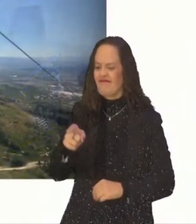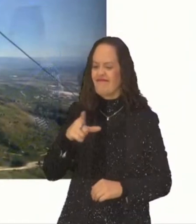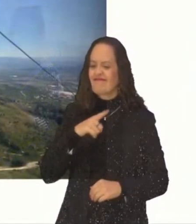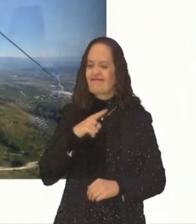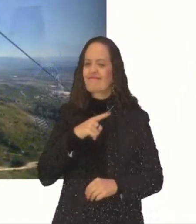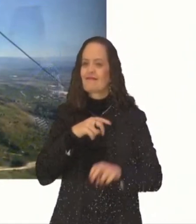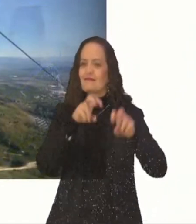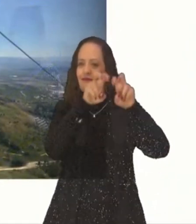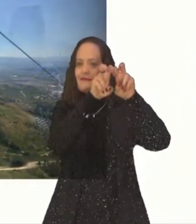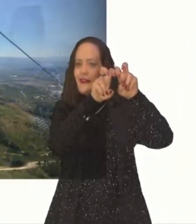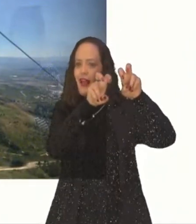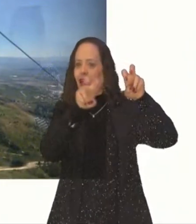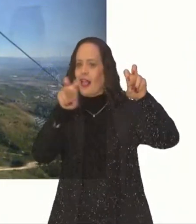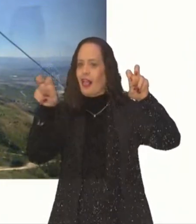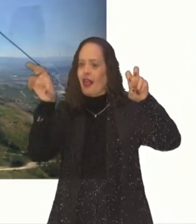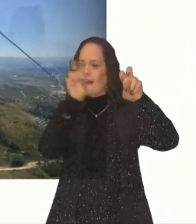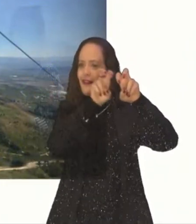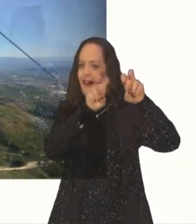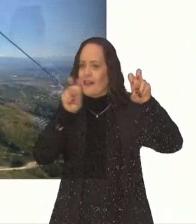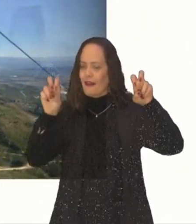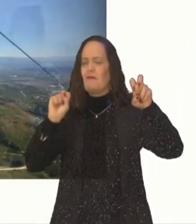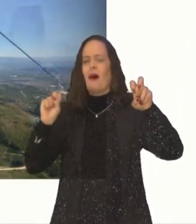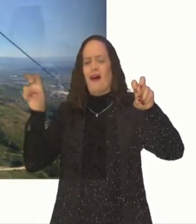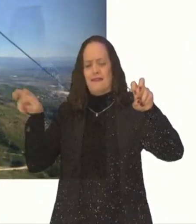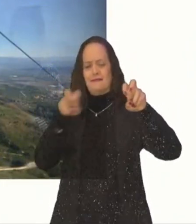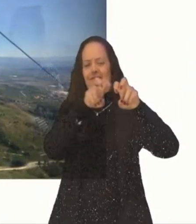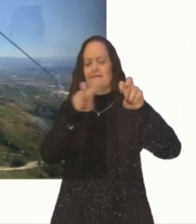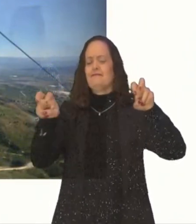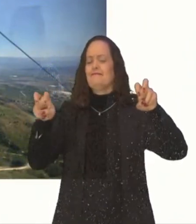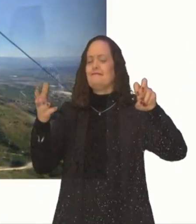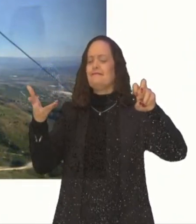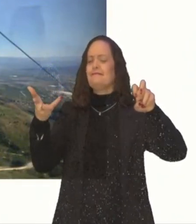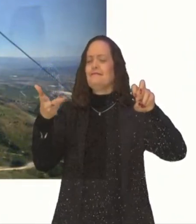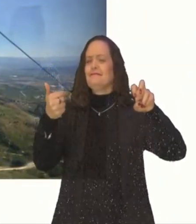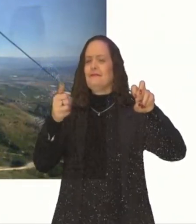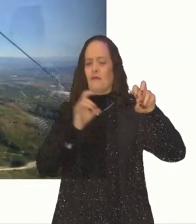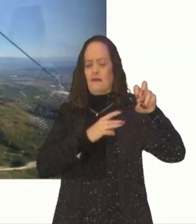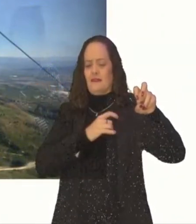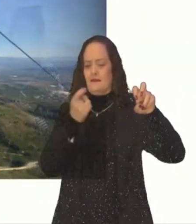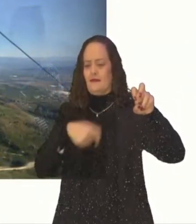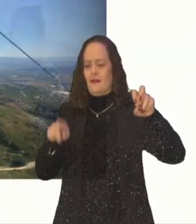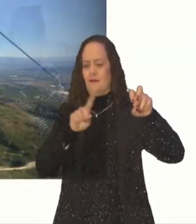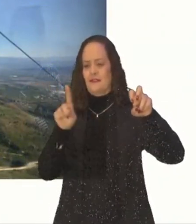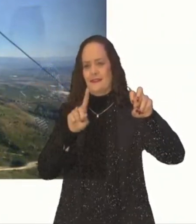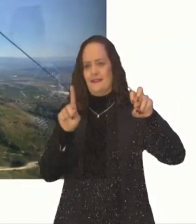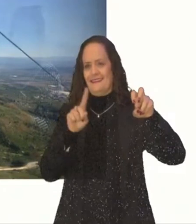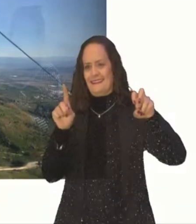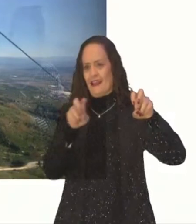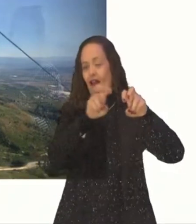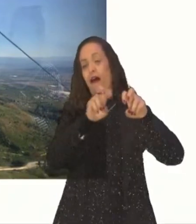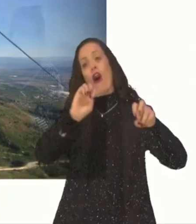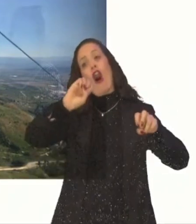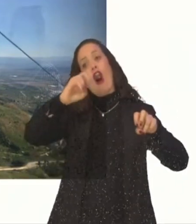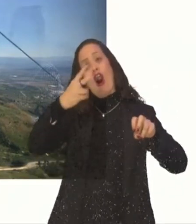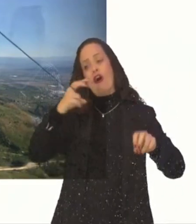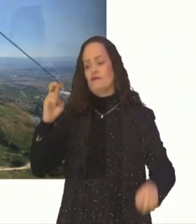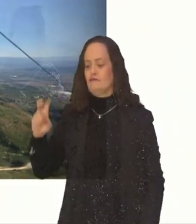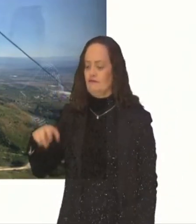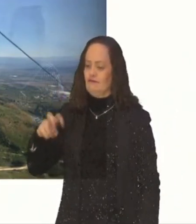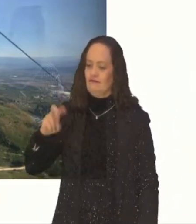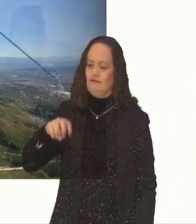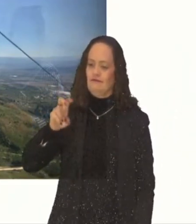precisa ficar apavorado, você pode subir pelo teleférico, ou se você quiser, você pode subir também a pé. Há um